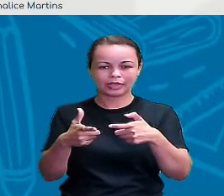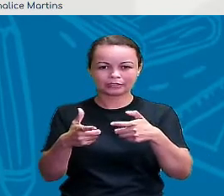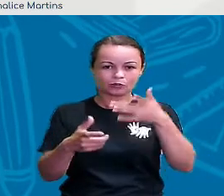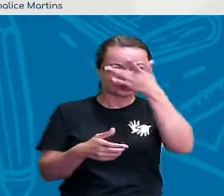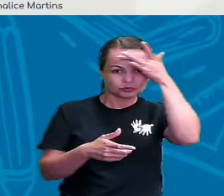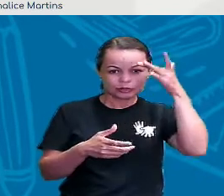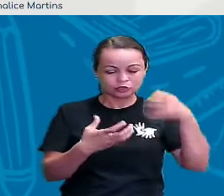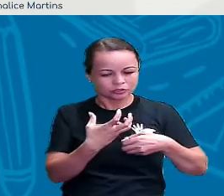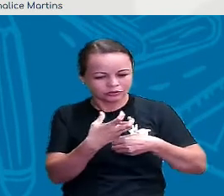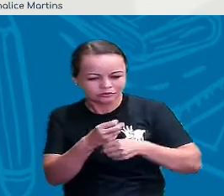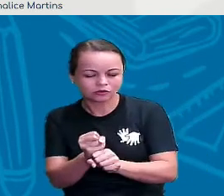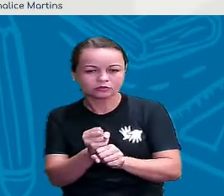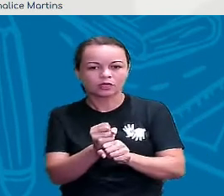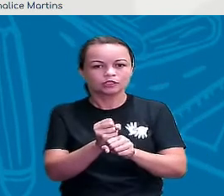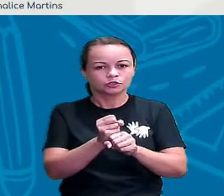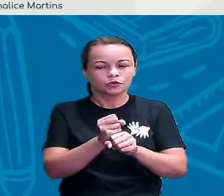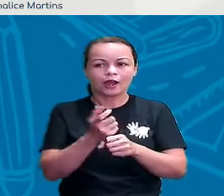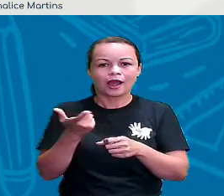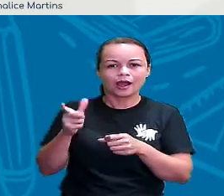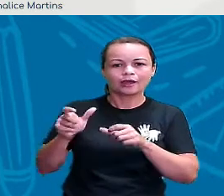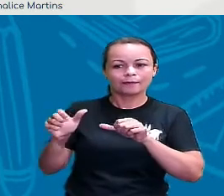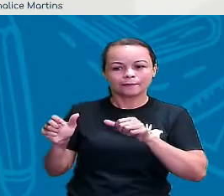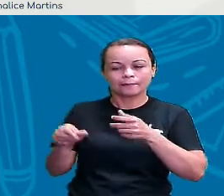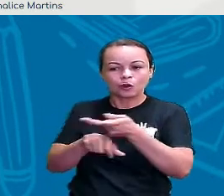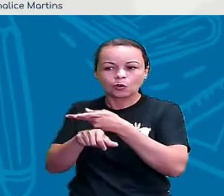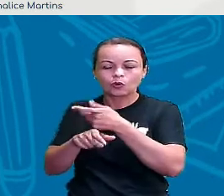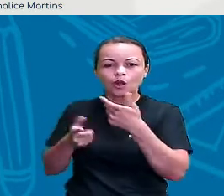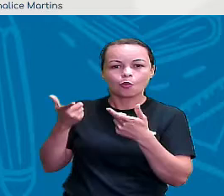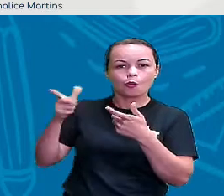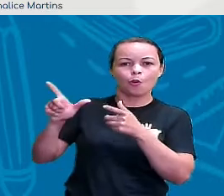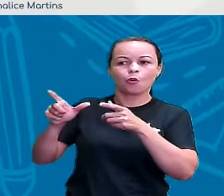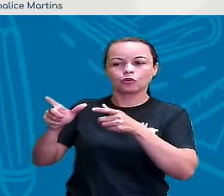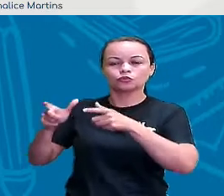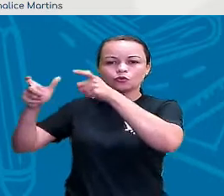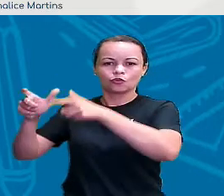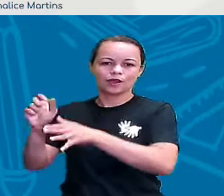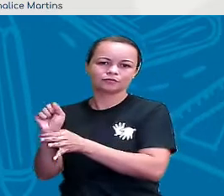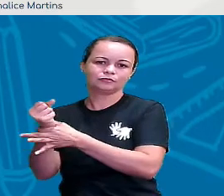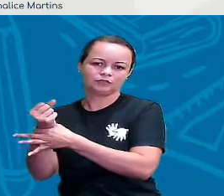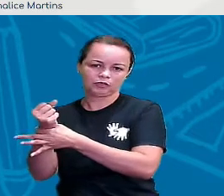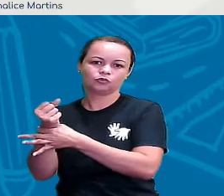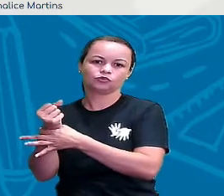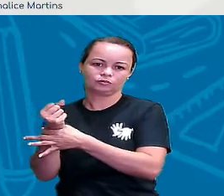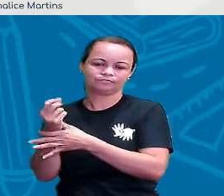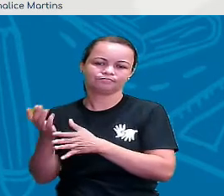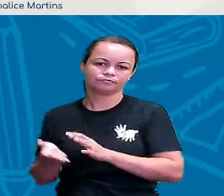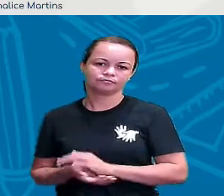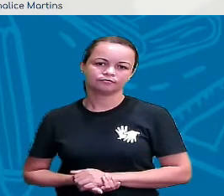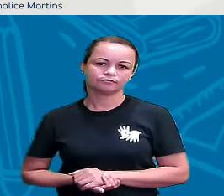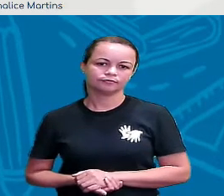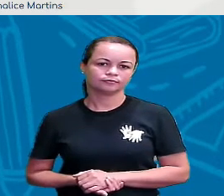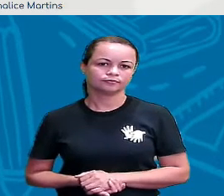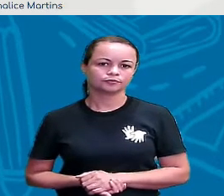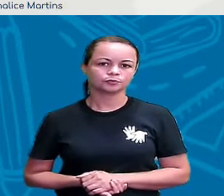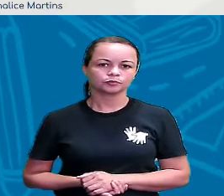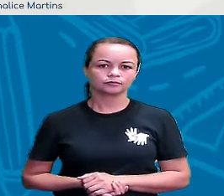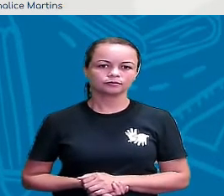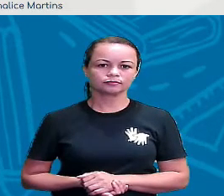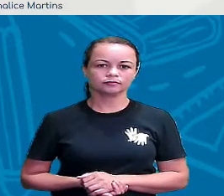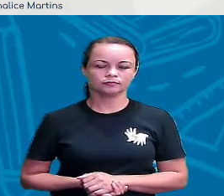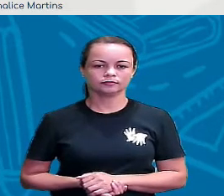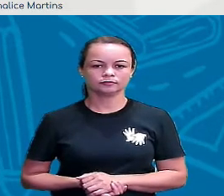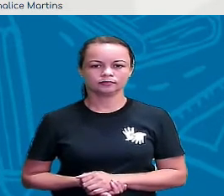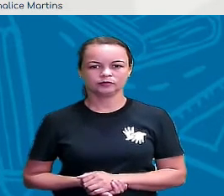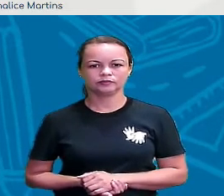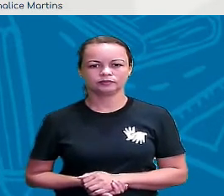são forçadas a deixar o seu lugar de origem em busca de segurança, tá? Então vamos lá.